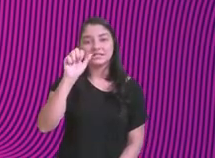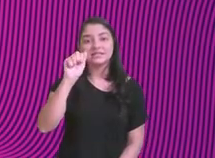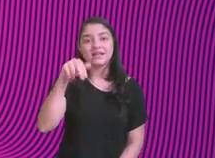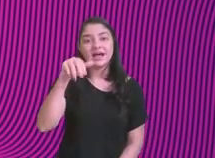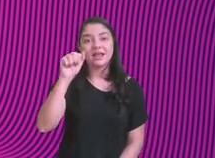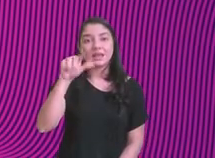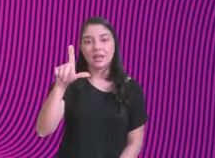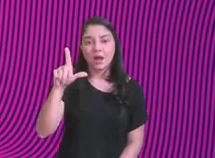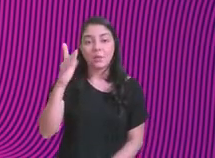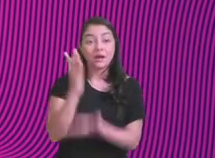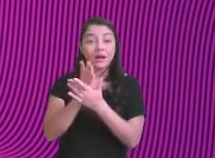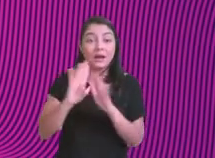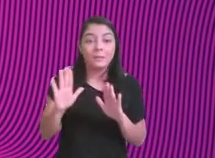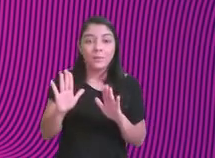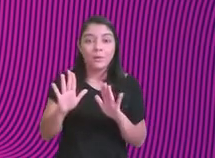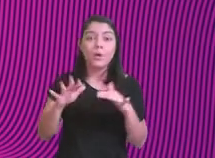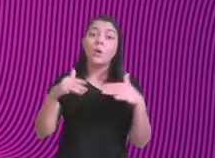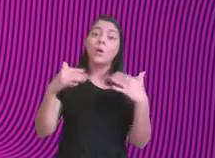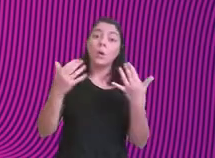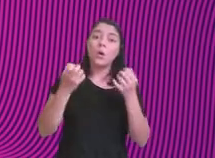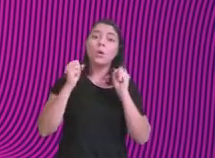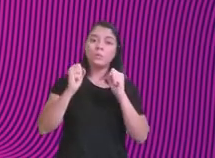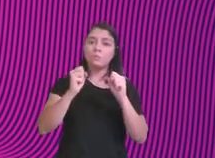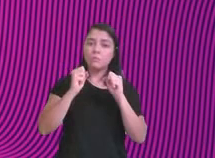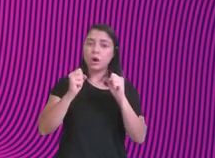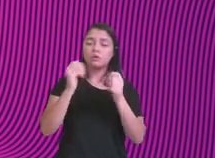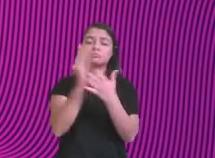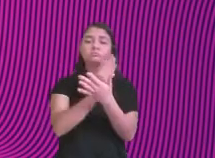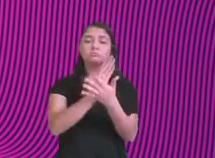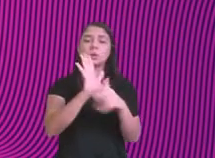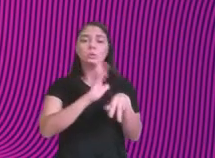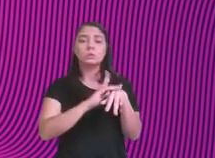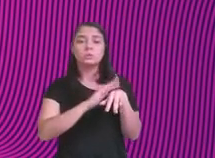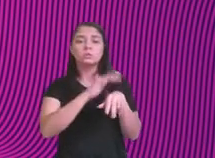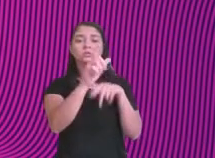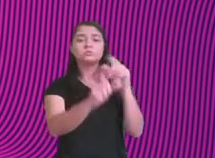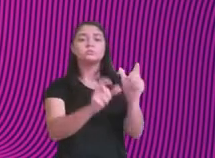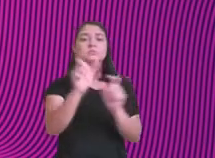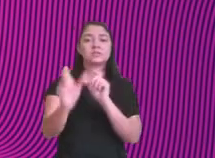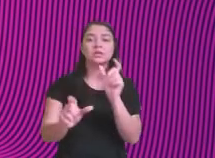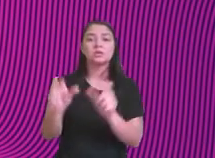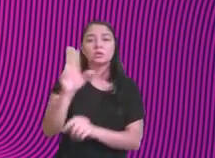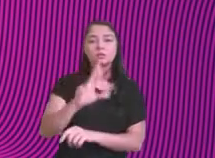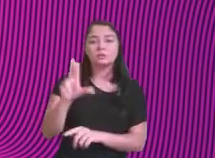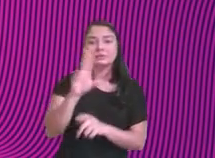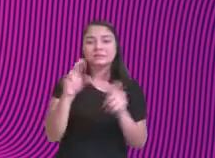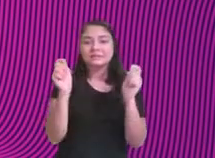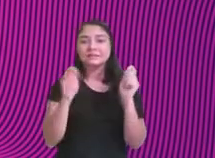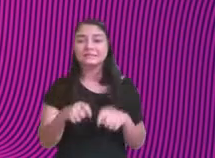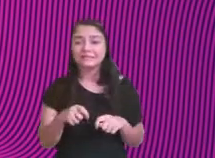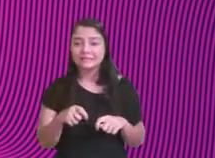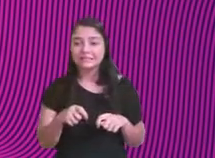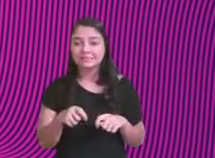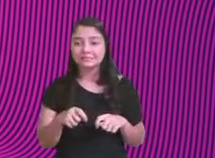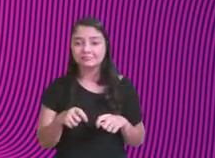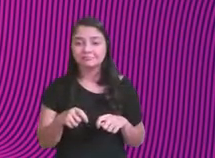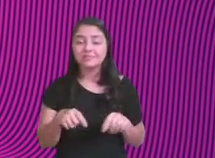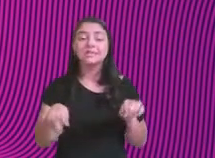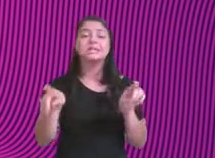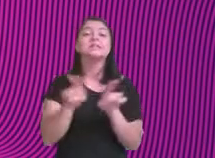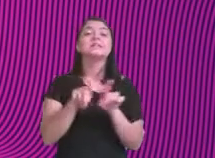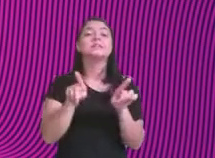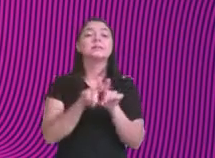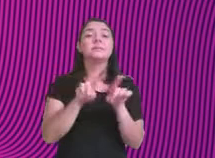ainda tem o seu papel, né? Na minha opinião, aquela cirurgia que era feita totalmente por